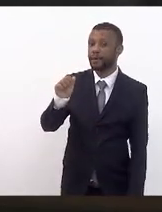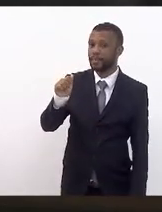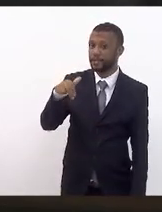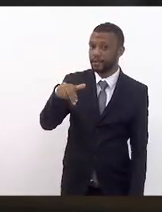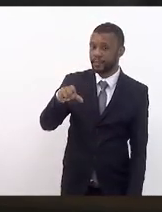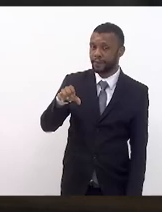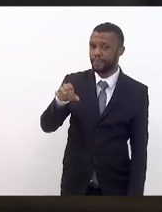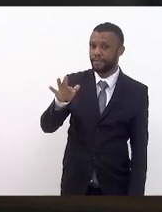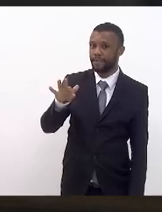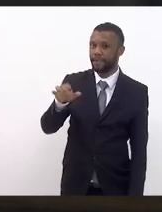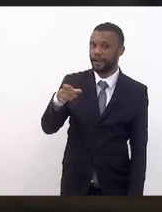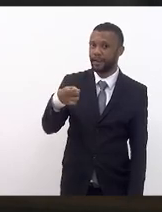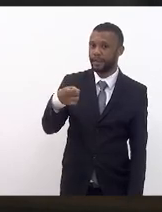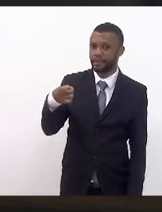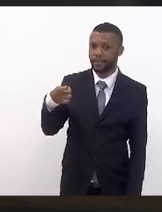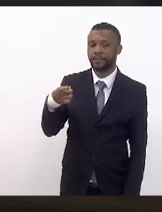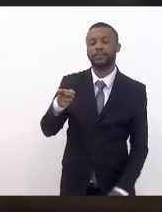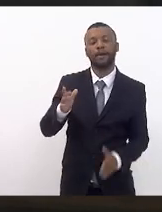homenagem,